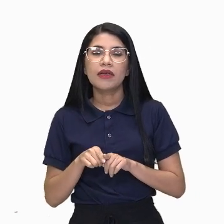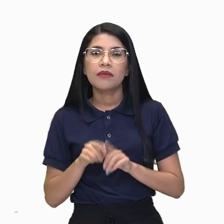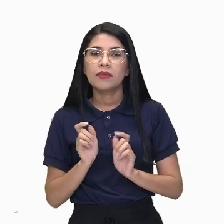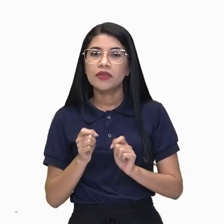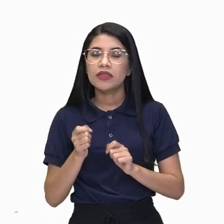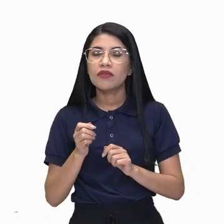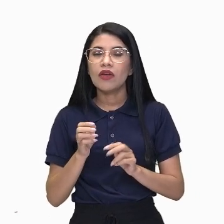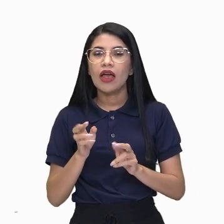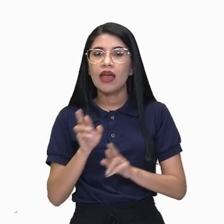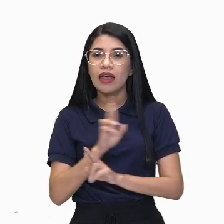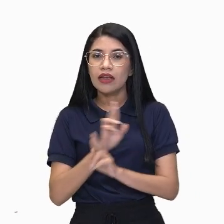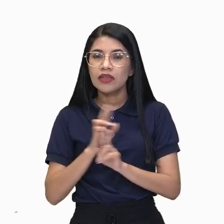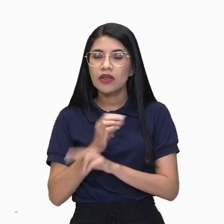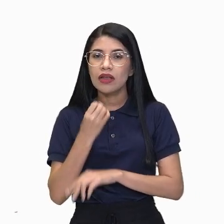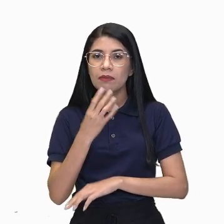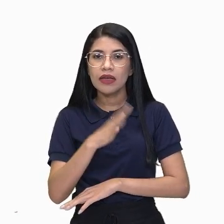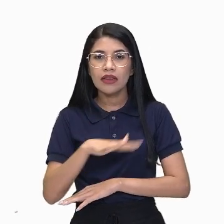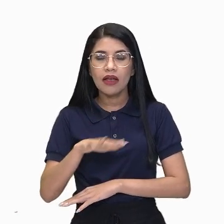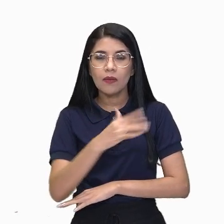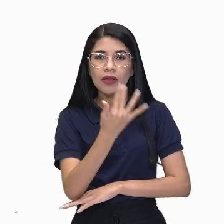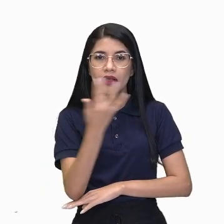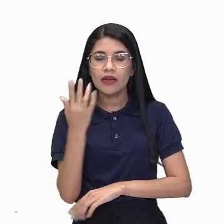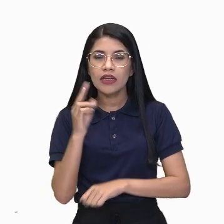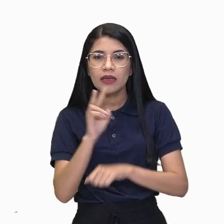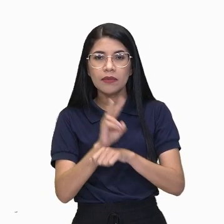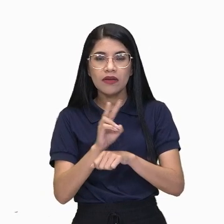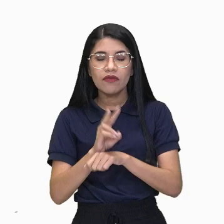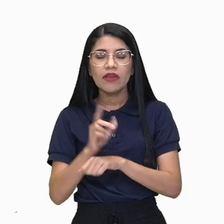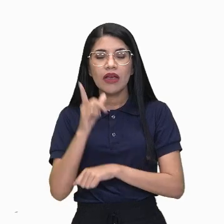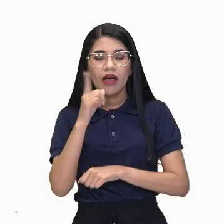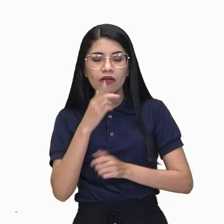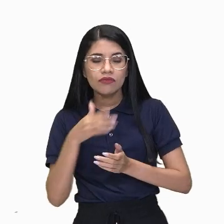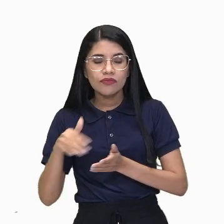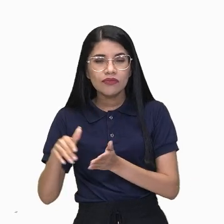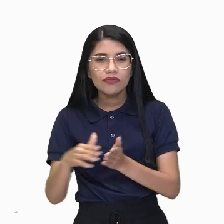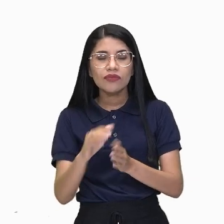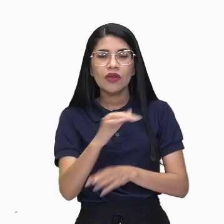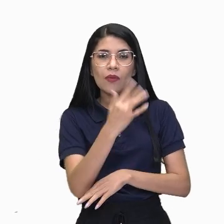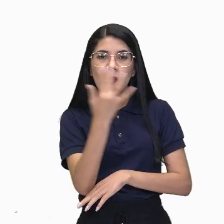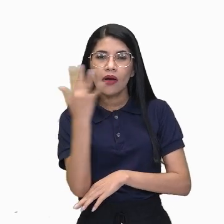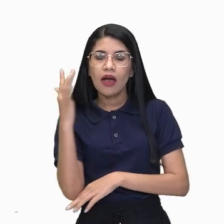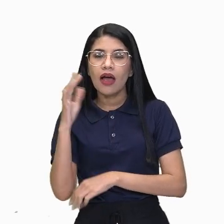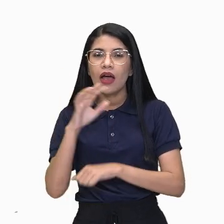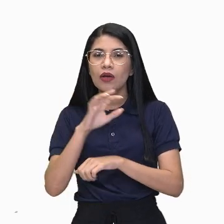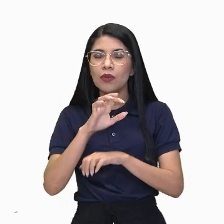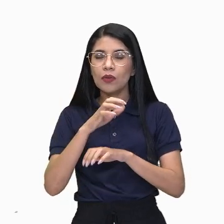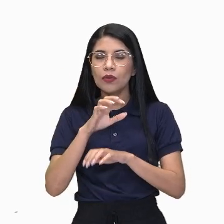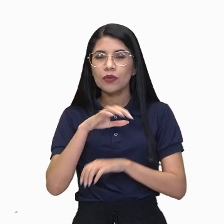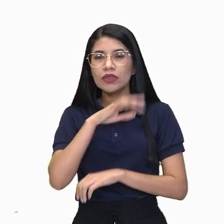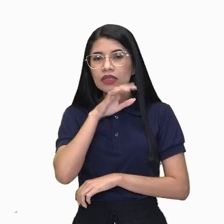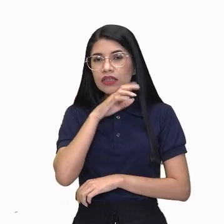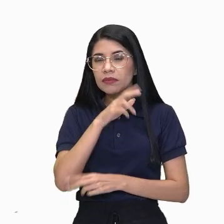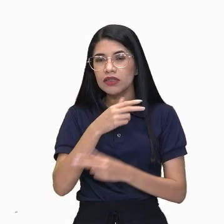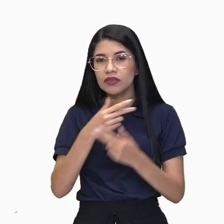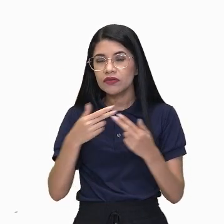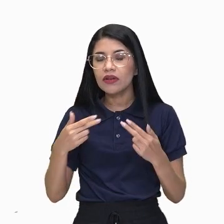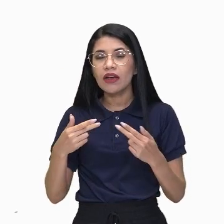com a natureza, a preservação dos rios, das águas, dos animais, da floresta. Então,